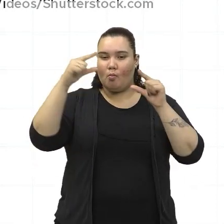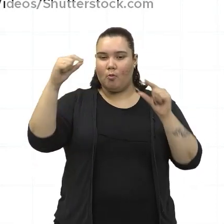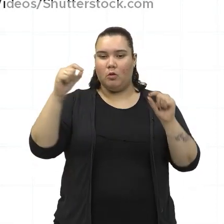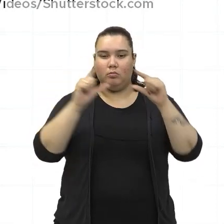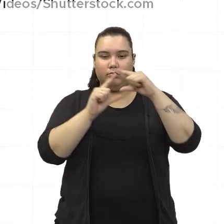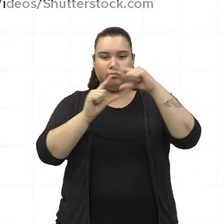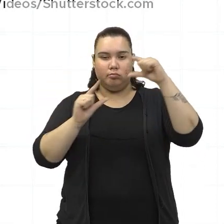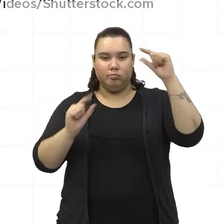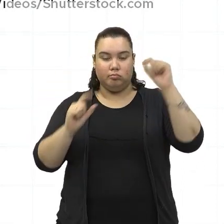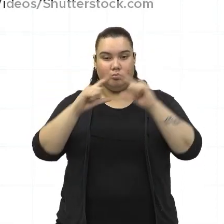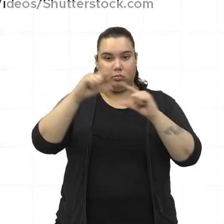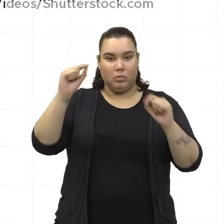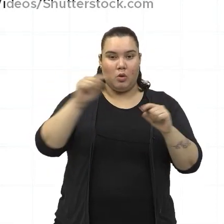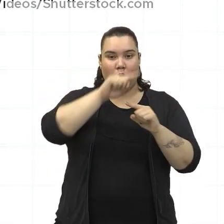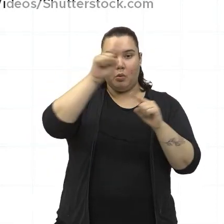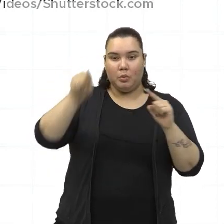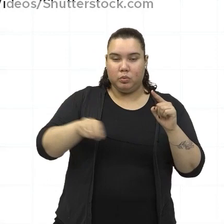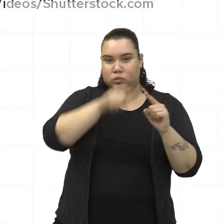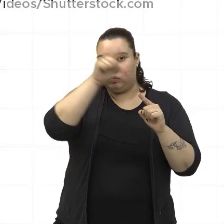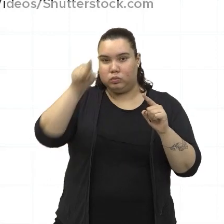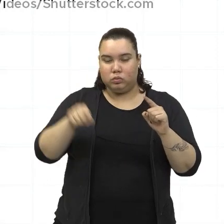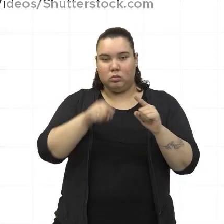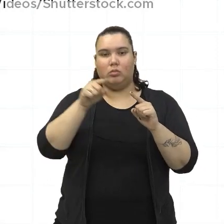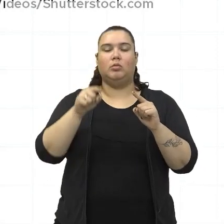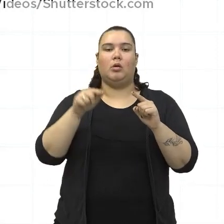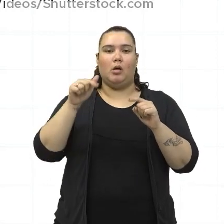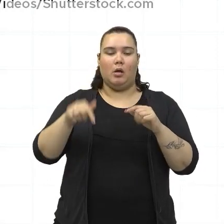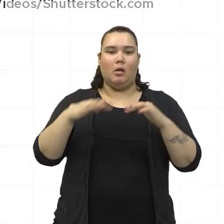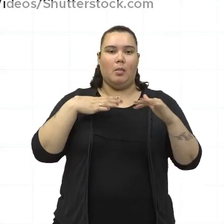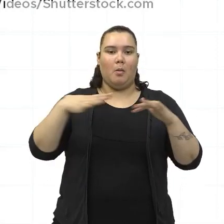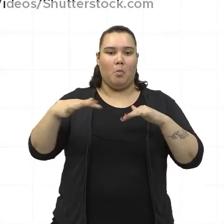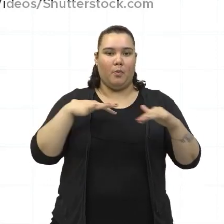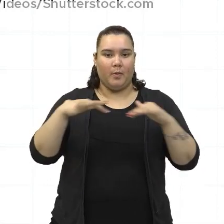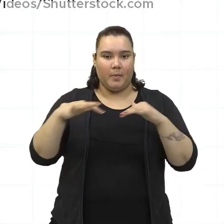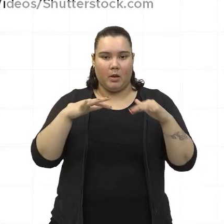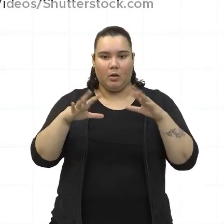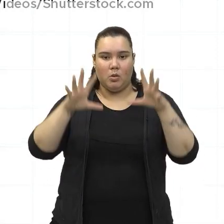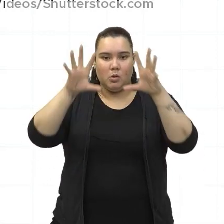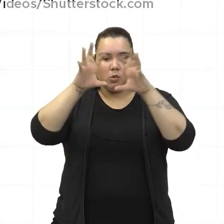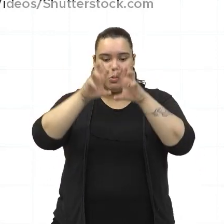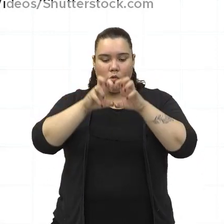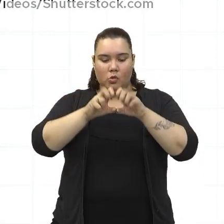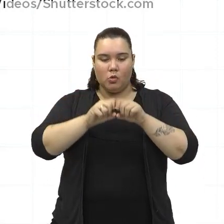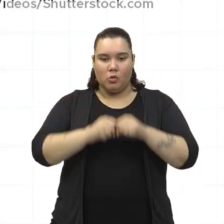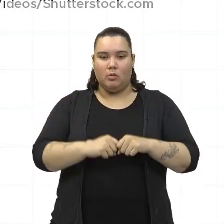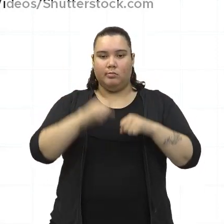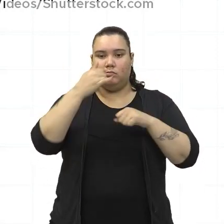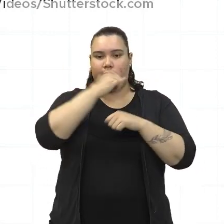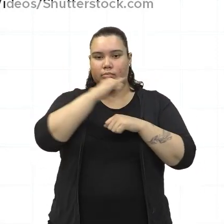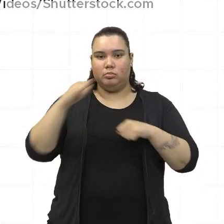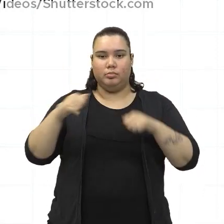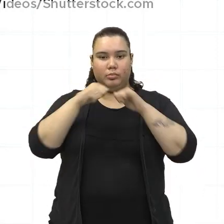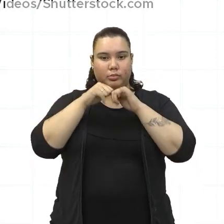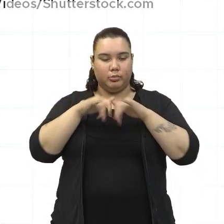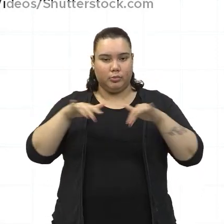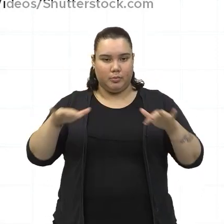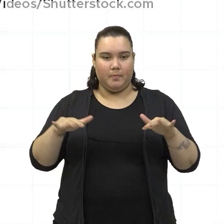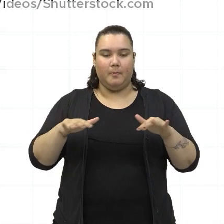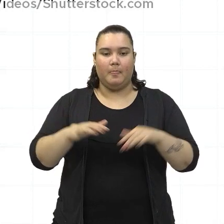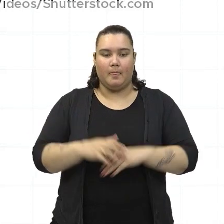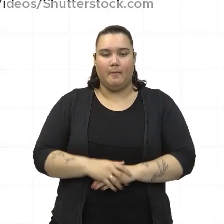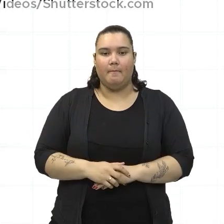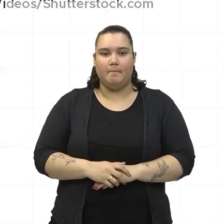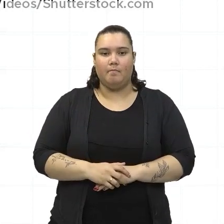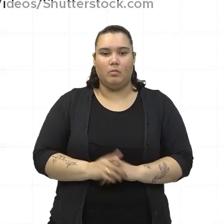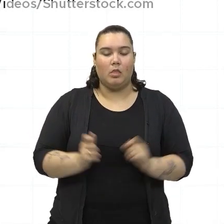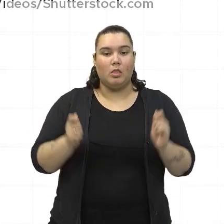né, e vão gerar movimento ali para as turbinas para poder gerar energia elétrica. Isso é possível de